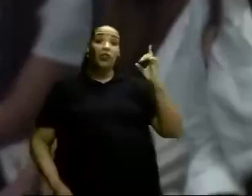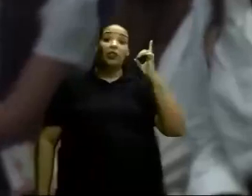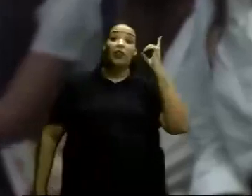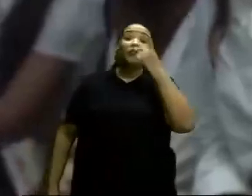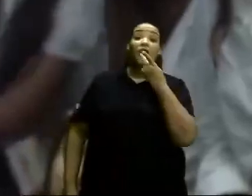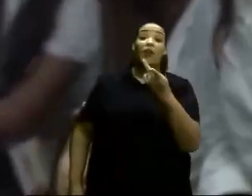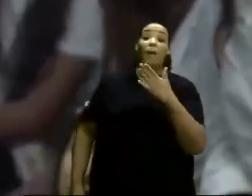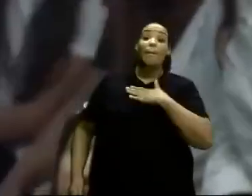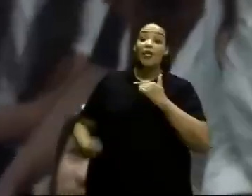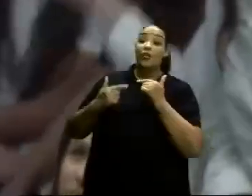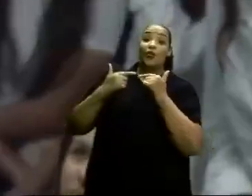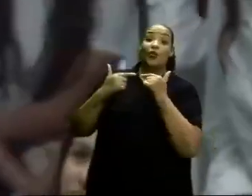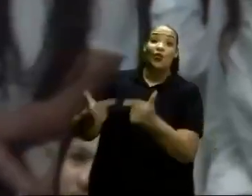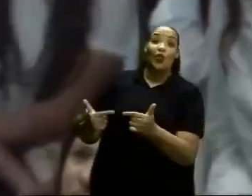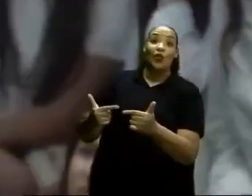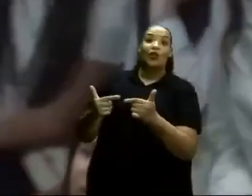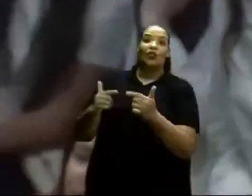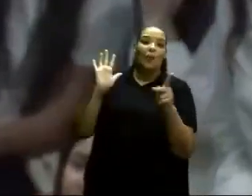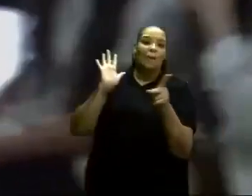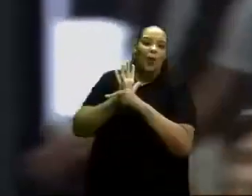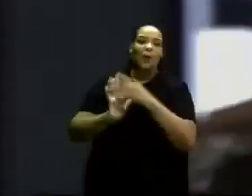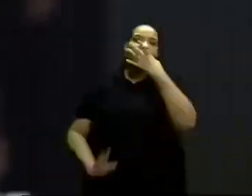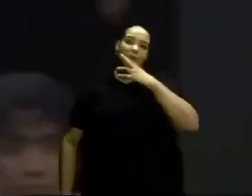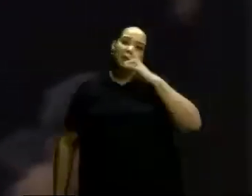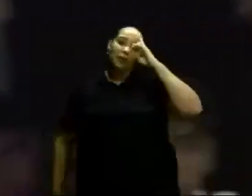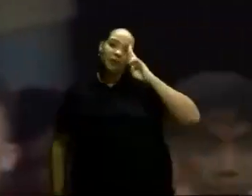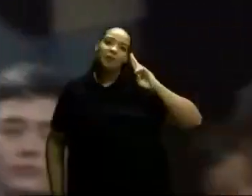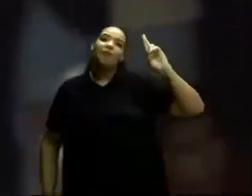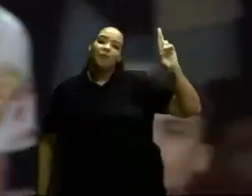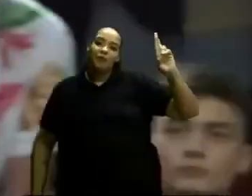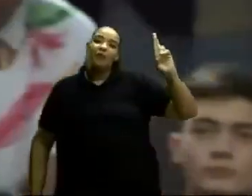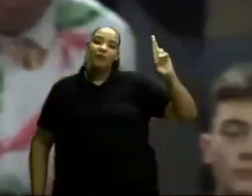disse: minha sorte é o Senhor.